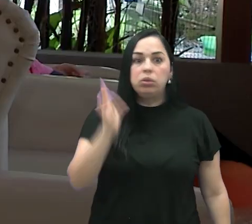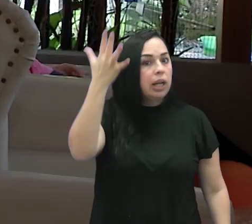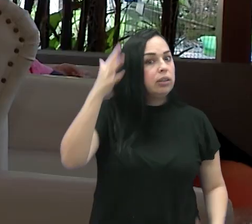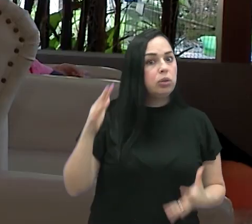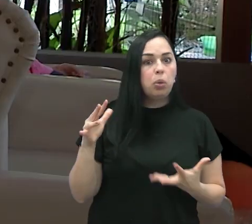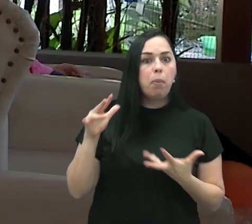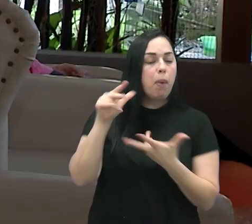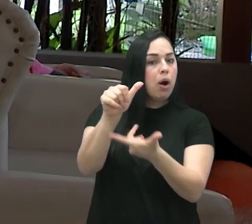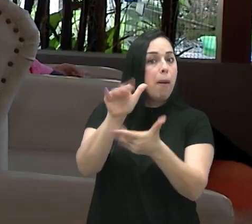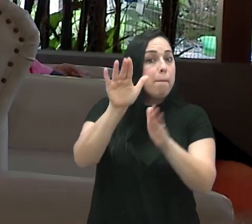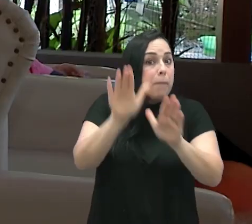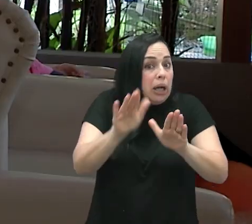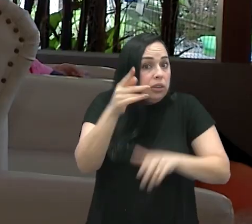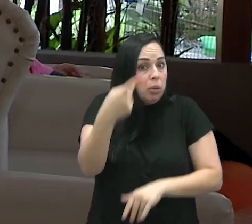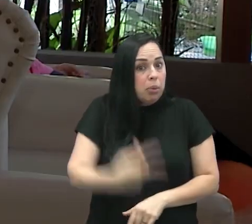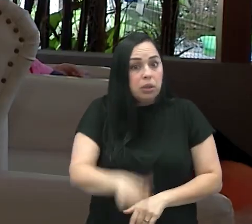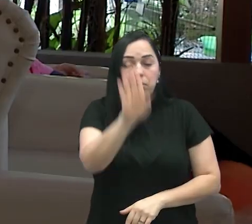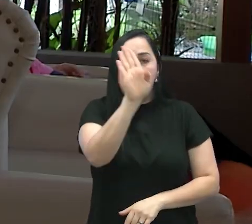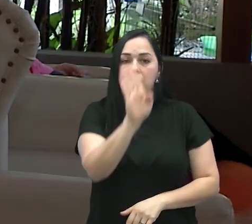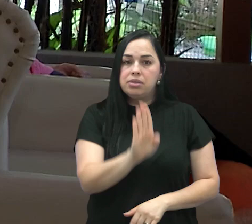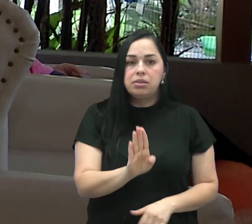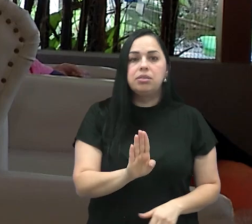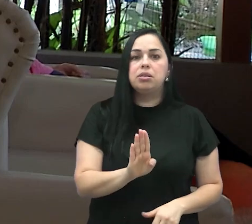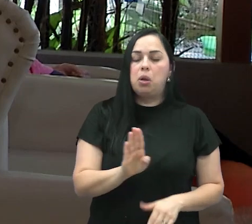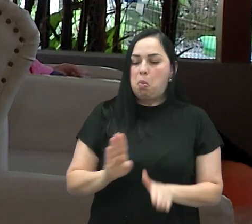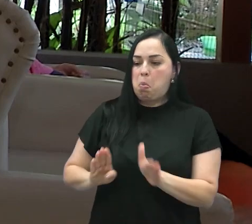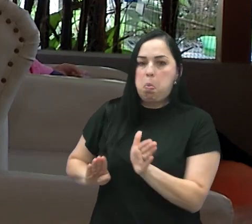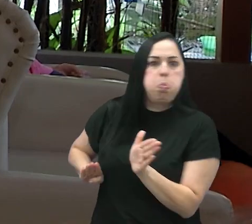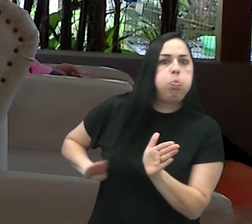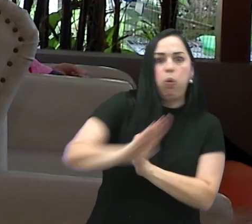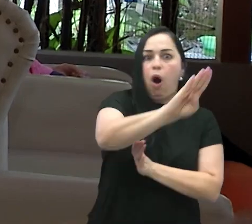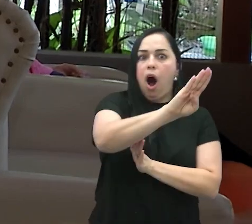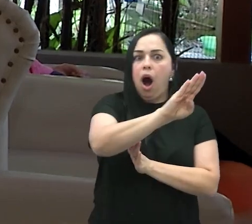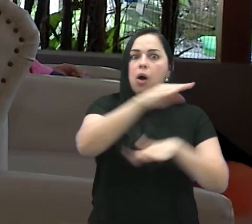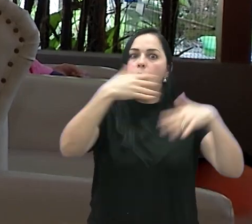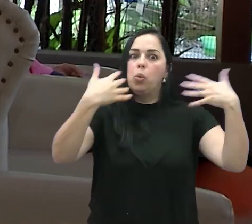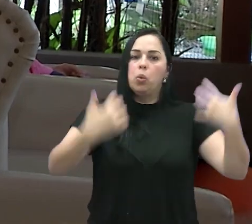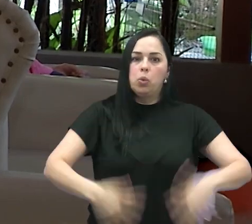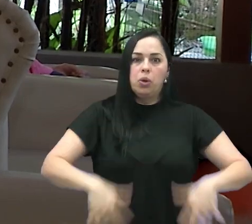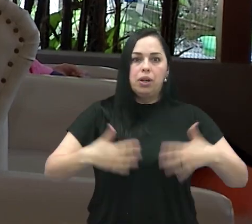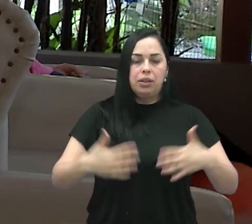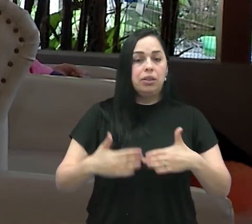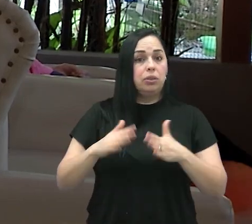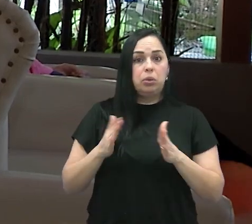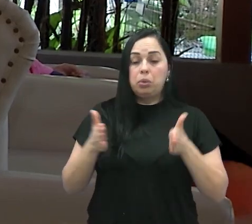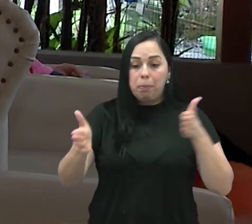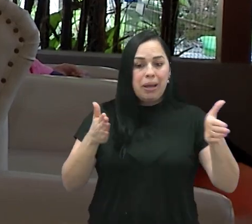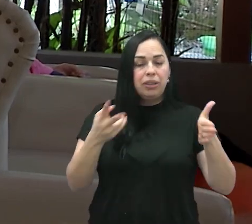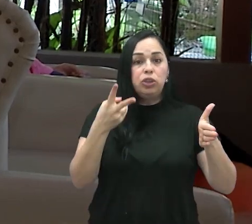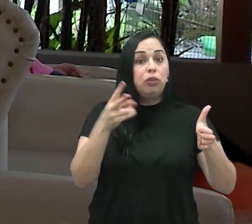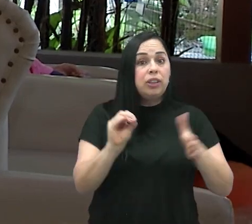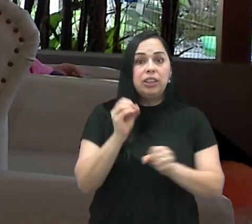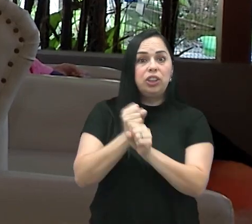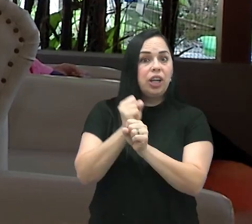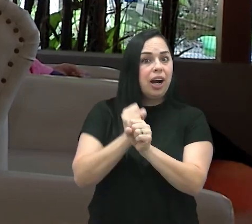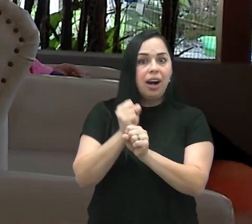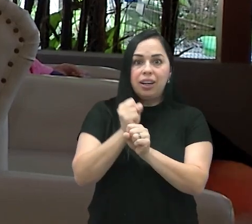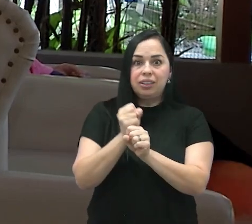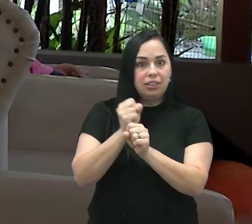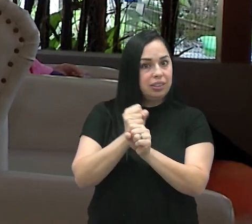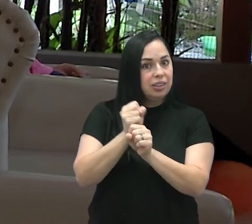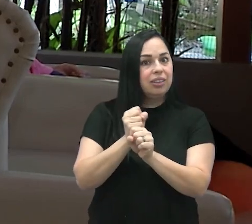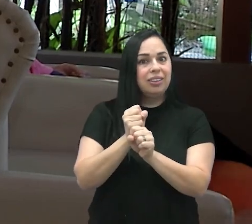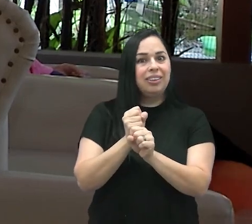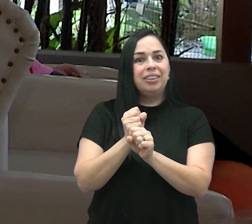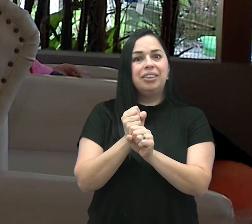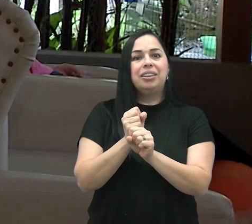um fenômeno mundial. Só que aqui no Brasil aconteceu com uma velocidade muito rápida. Em 20 anos nós mudamos